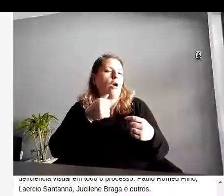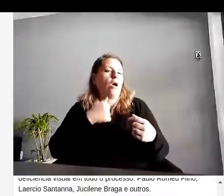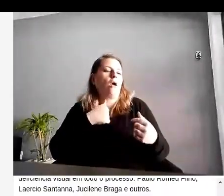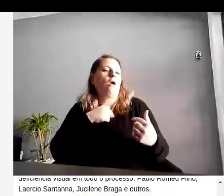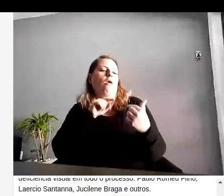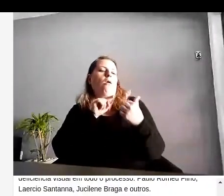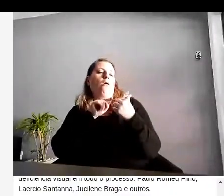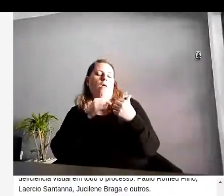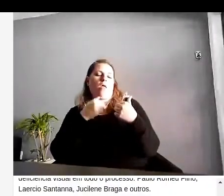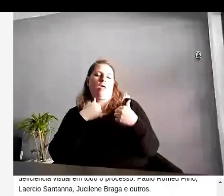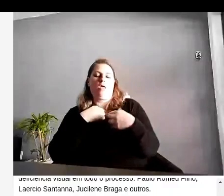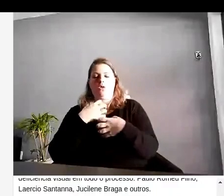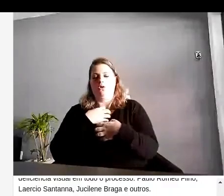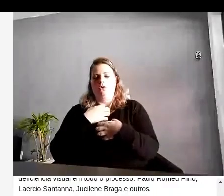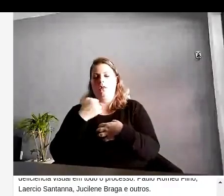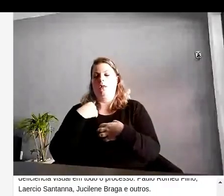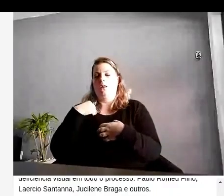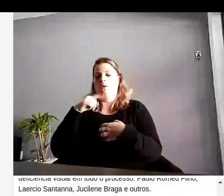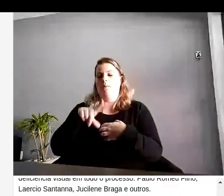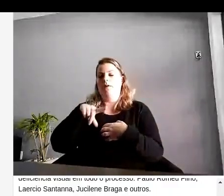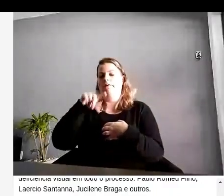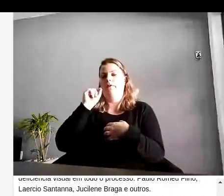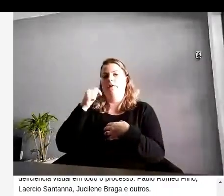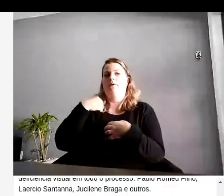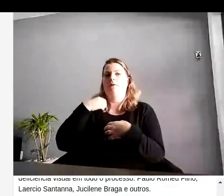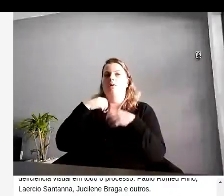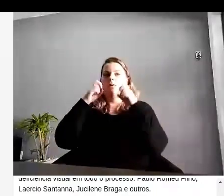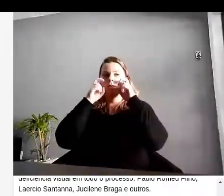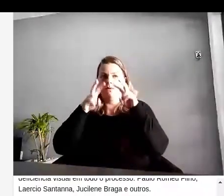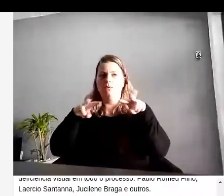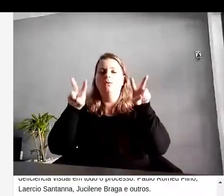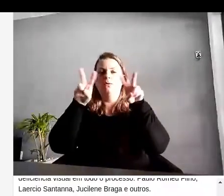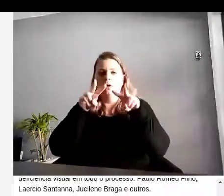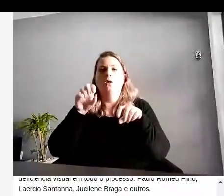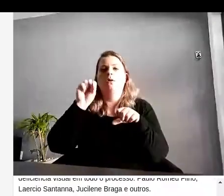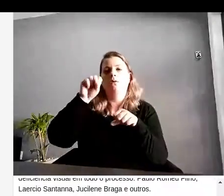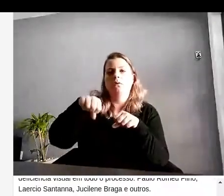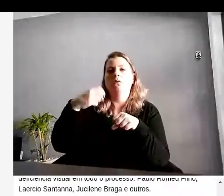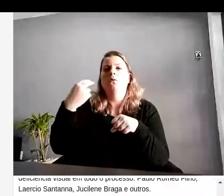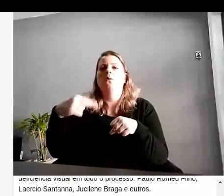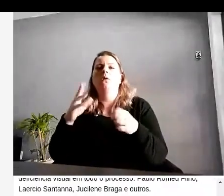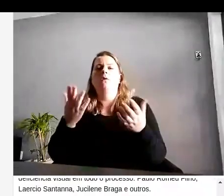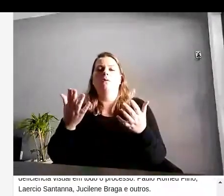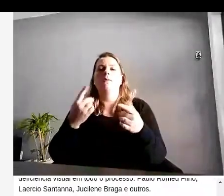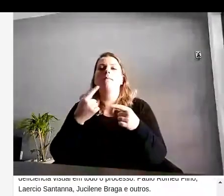aquilo que nós estamos enxergando ou não. Mas sim, nós pensamos num público médio,